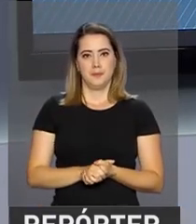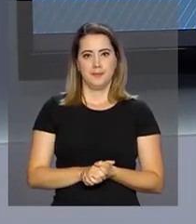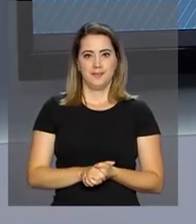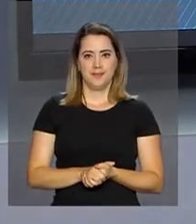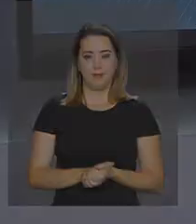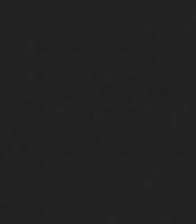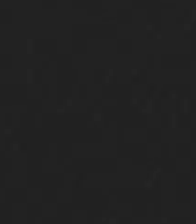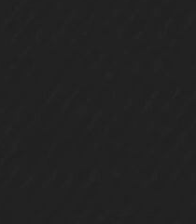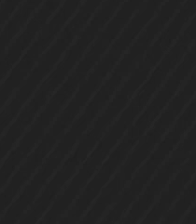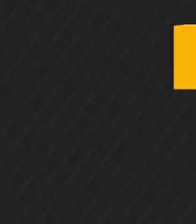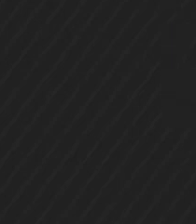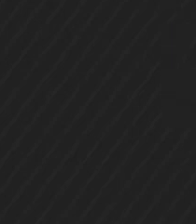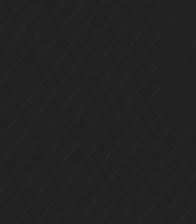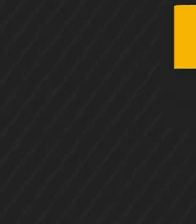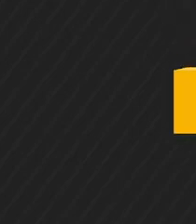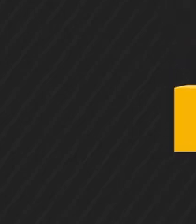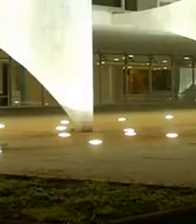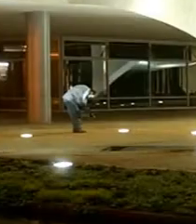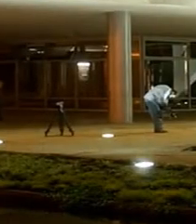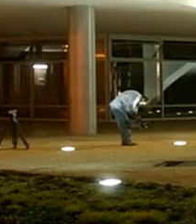e